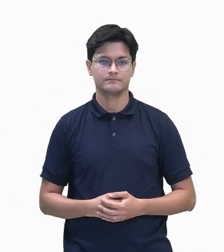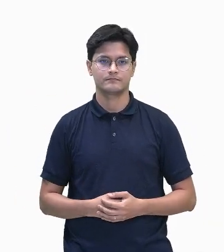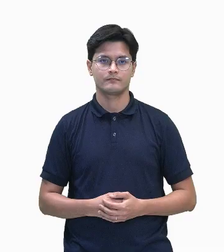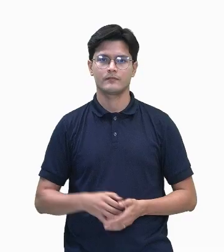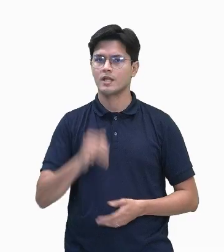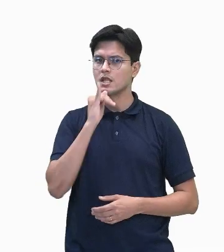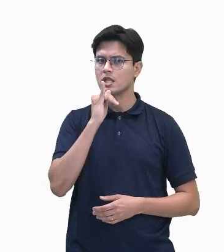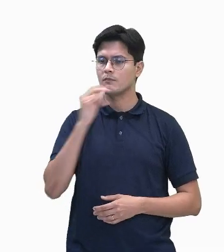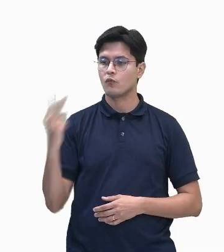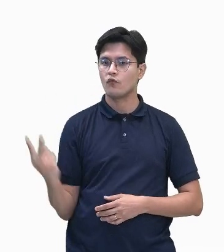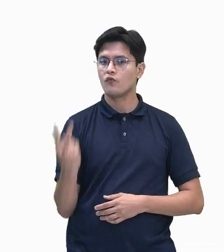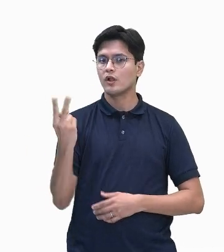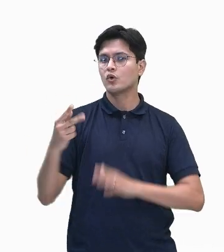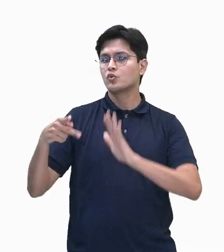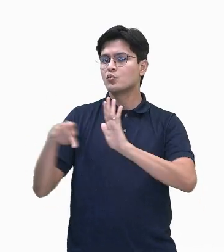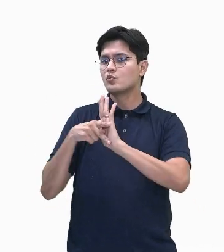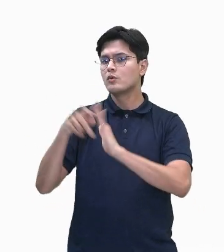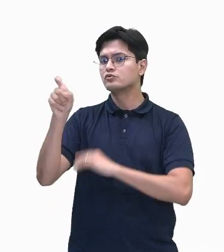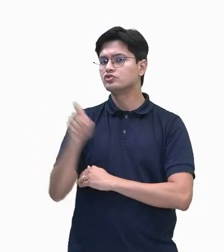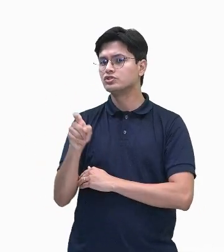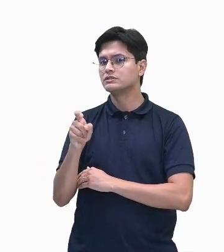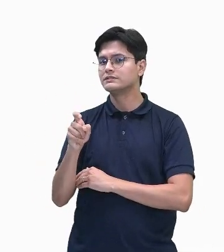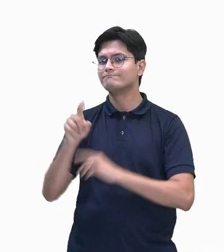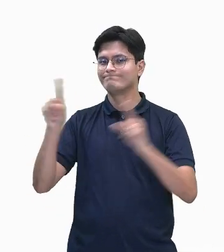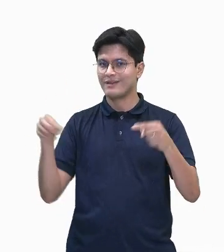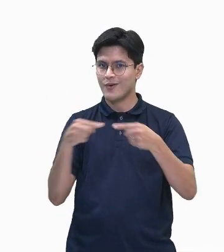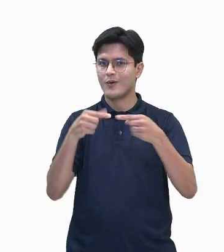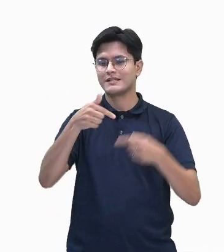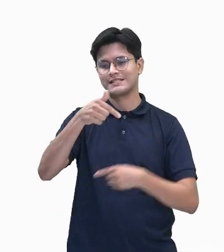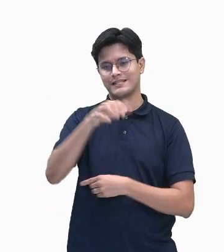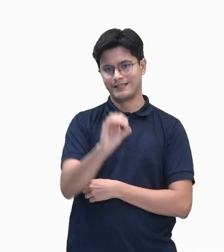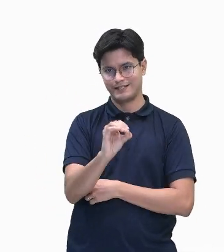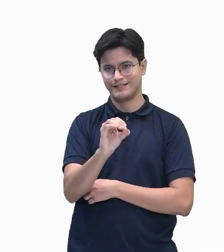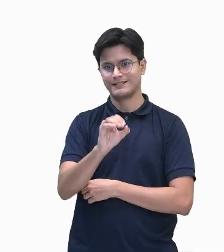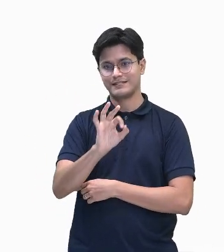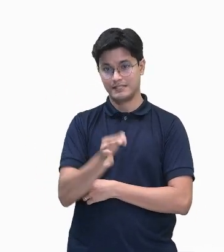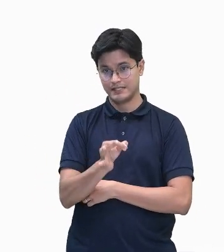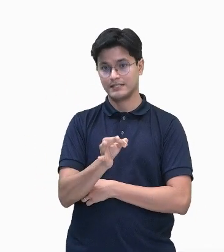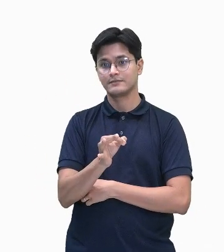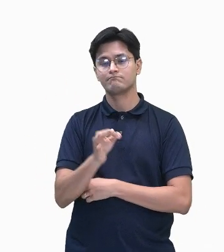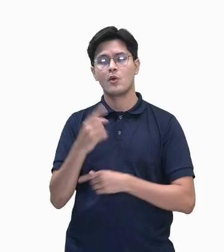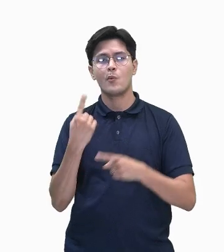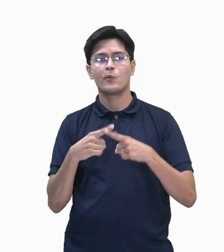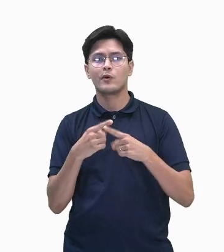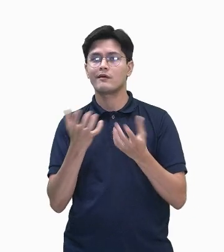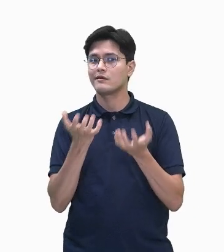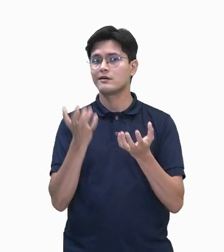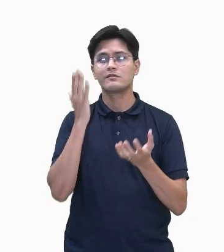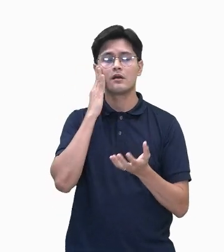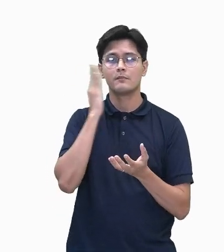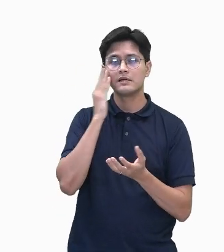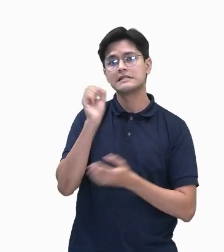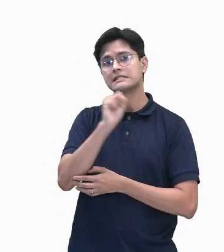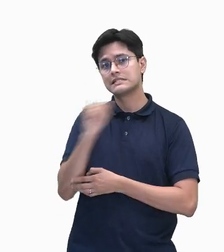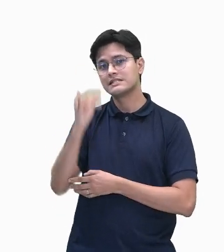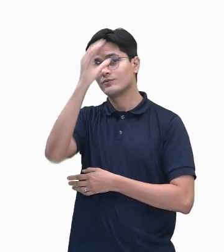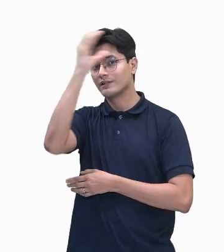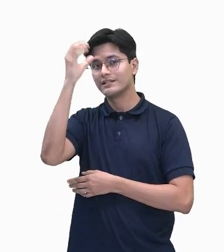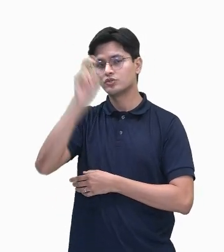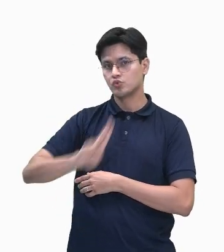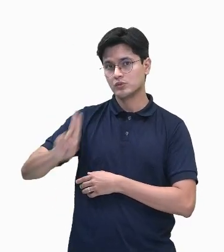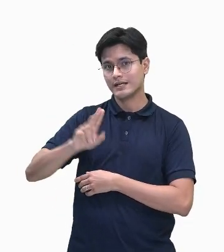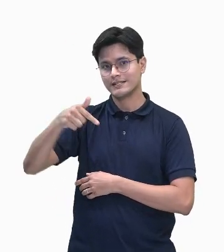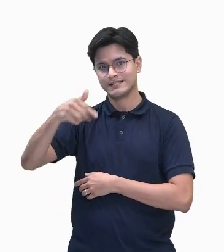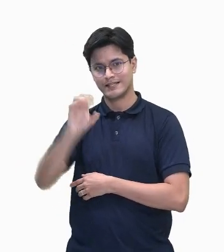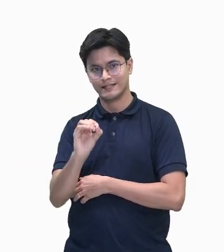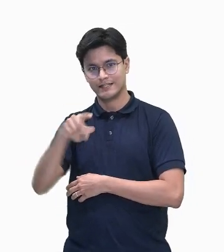vale o x nesse caso? 70, tá bom? Porque nós queremos saber para 70 kW. Então nós vamos fazer aqui, ó,